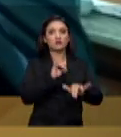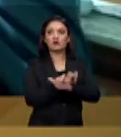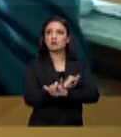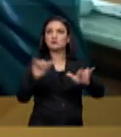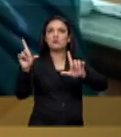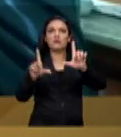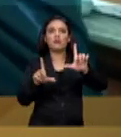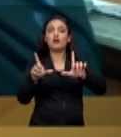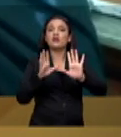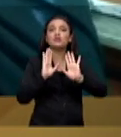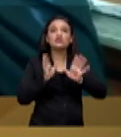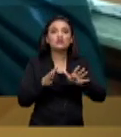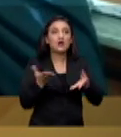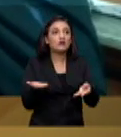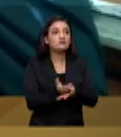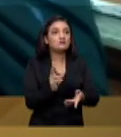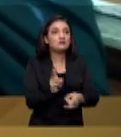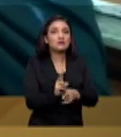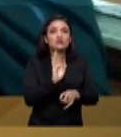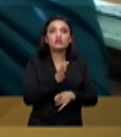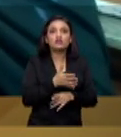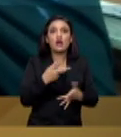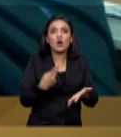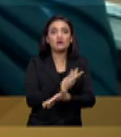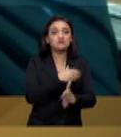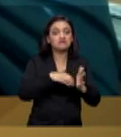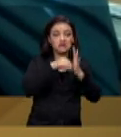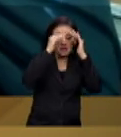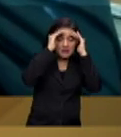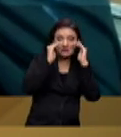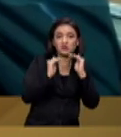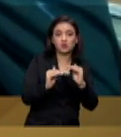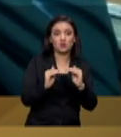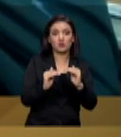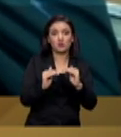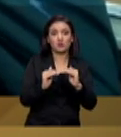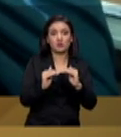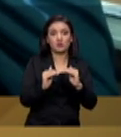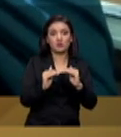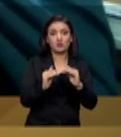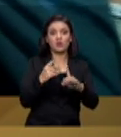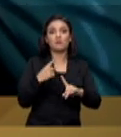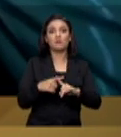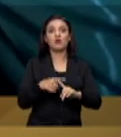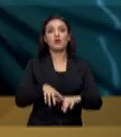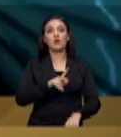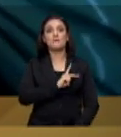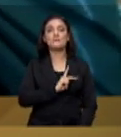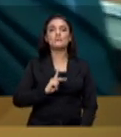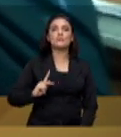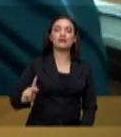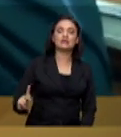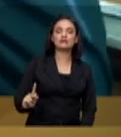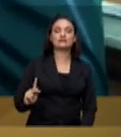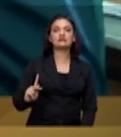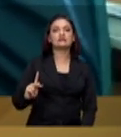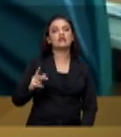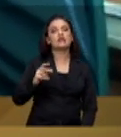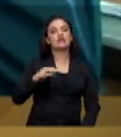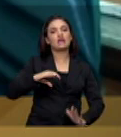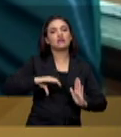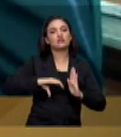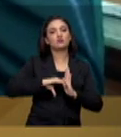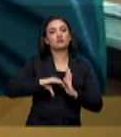37.760, Alessandro Vieira e Jorge Cajuru contra presidente do Senado Federal. O presidente do Senado retirou da gaveta. A palavra, ministro Marco